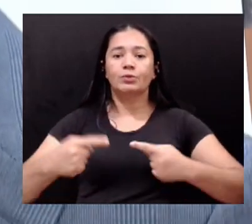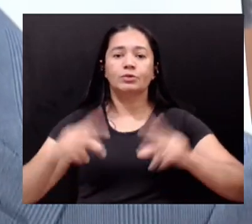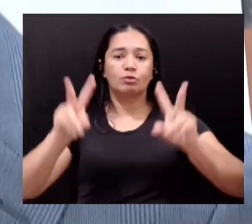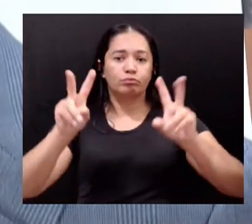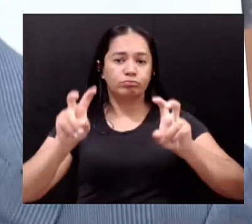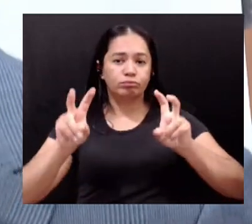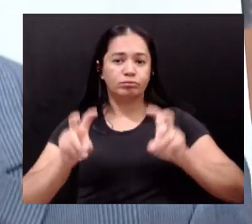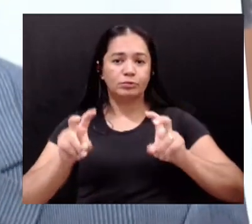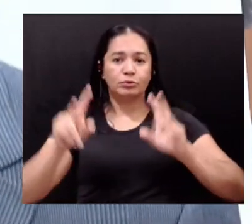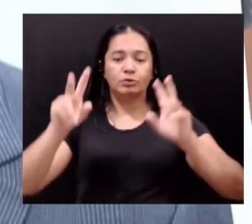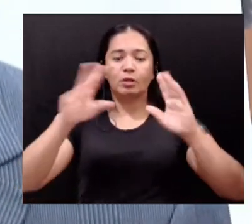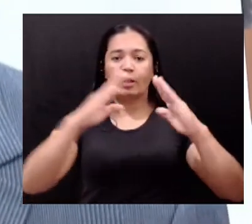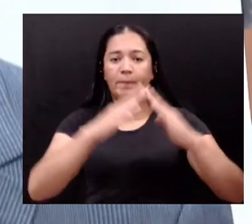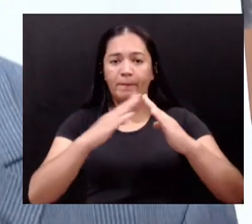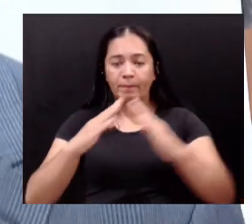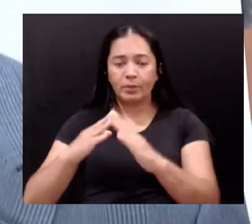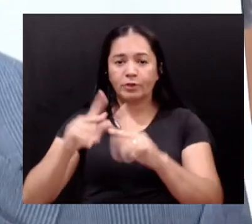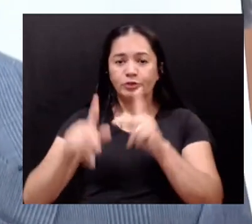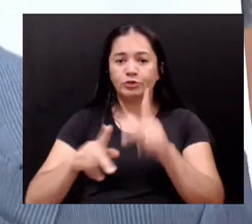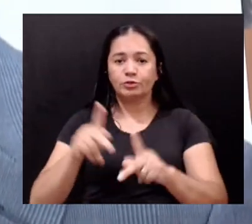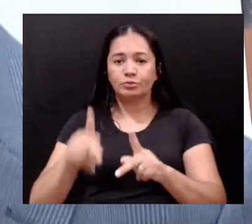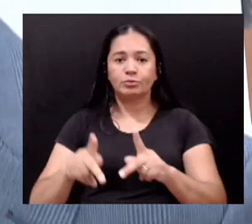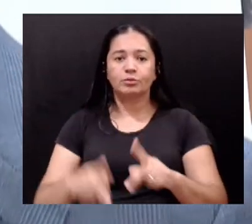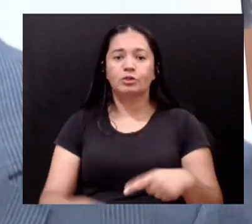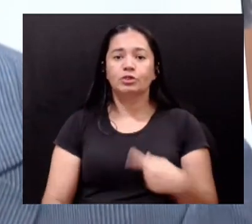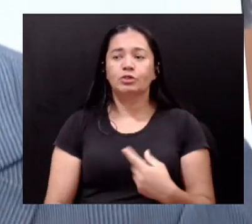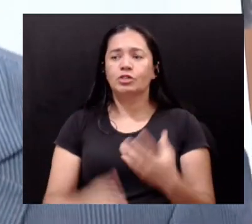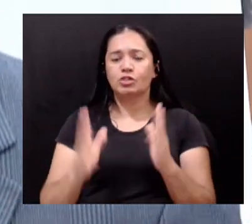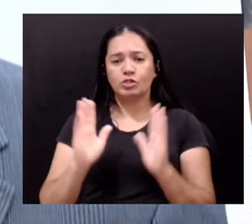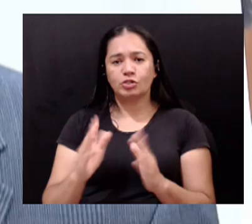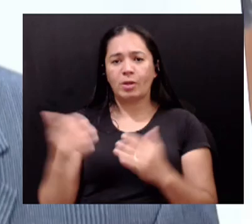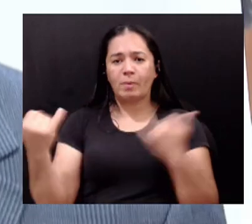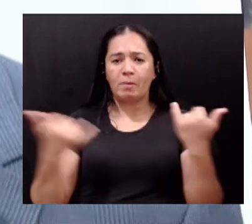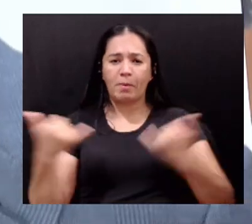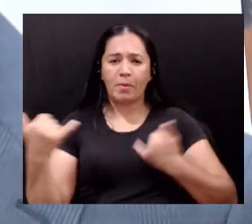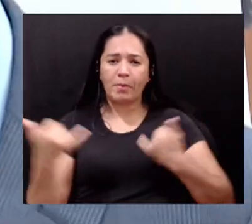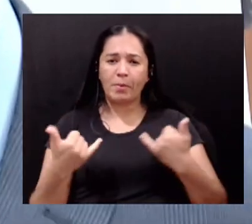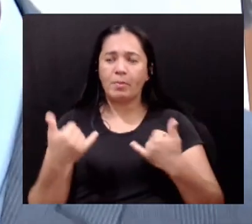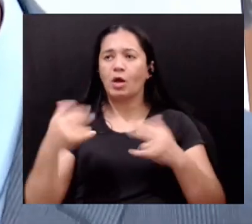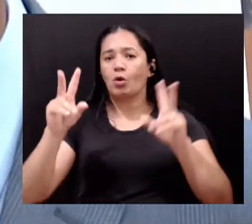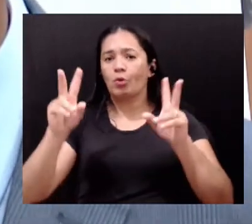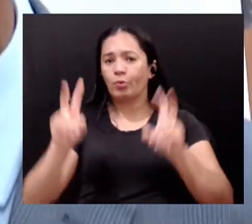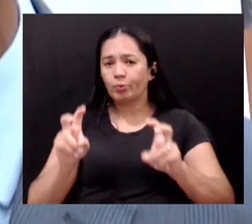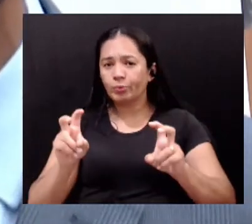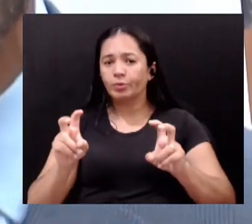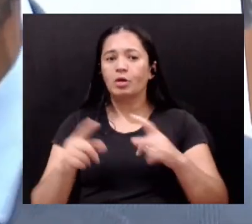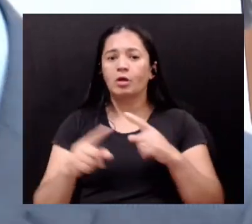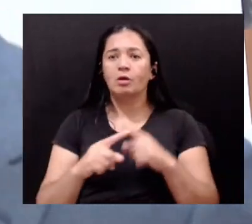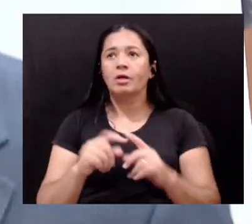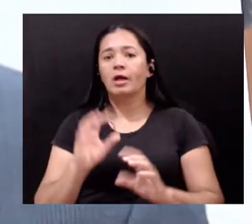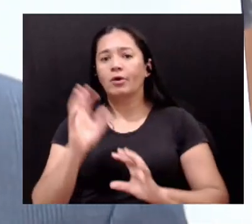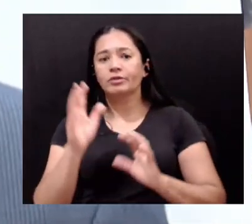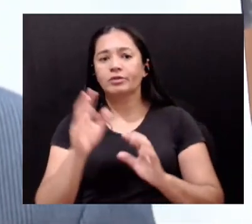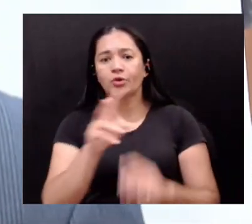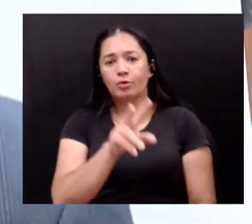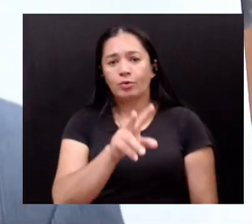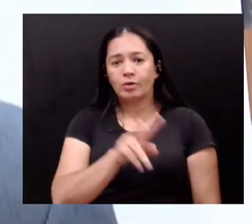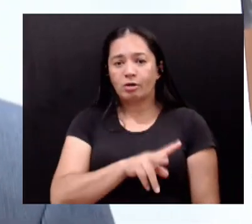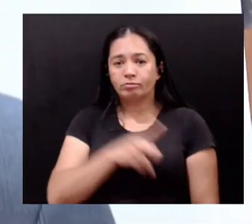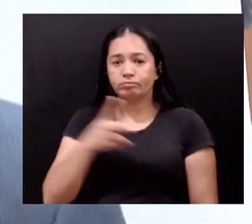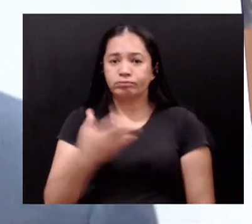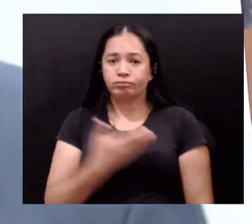popular. Estamos recebendo bastante demanda sobre esse assunto, porque teve aí a transição de governo entre Casa